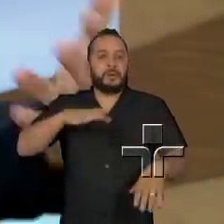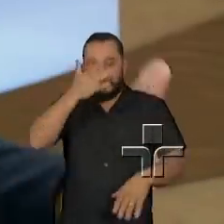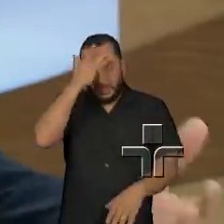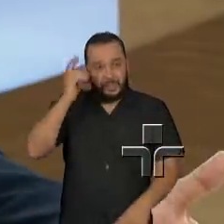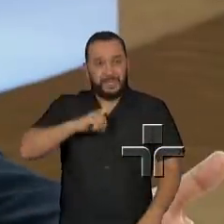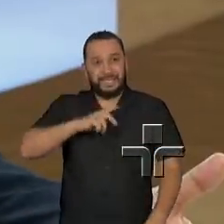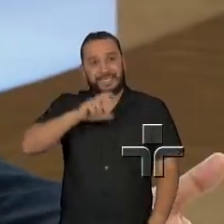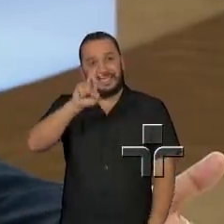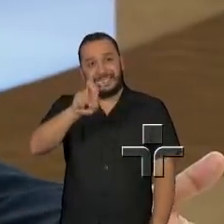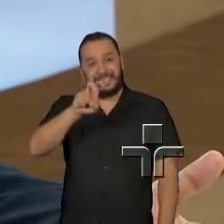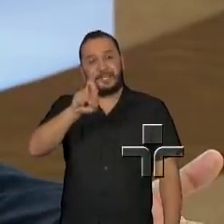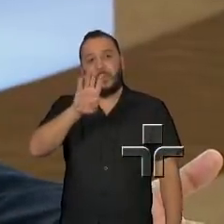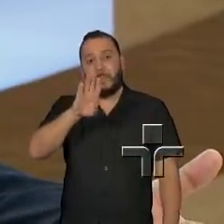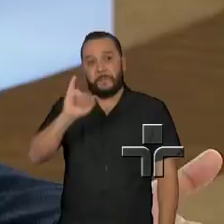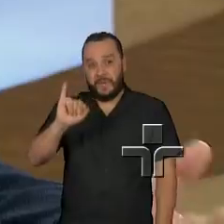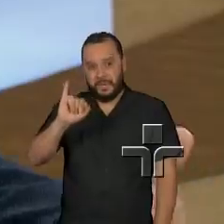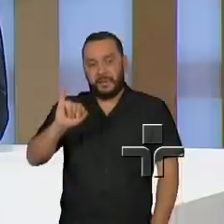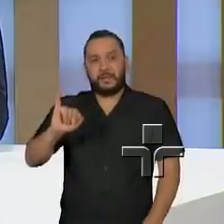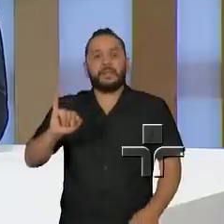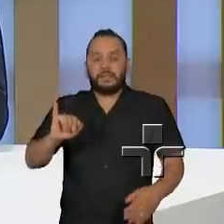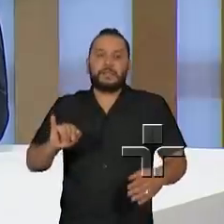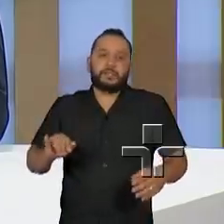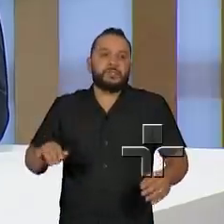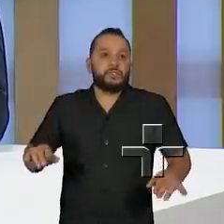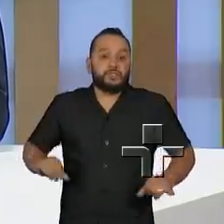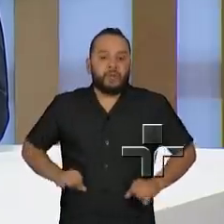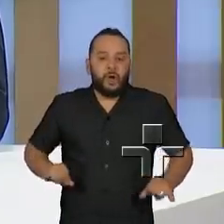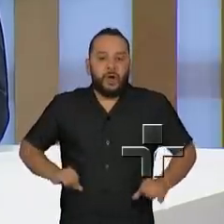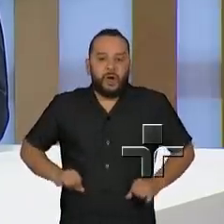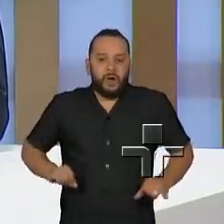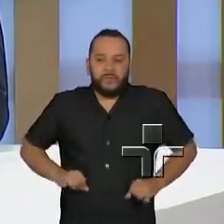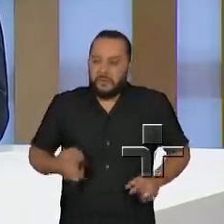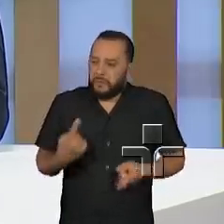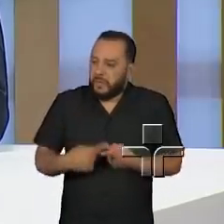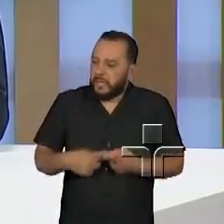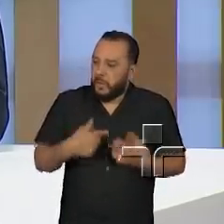realmente sofrem porque não têm 6. Isso é uma doença. Isso precisa